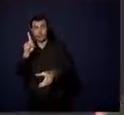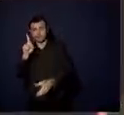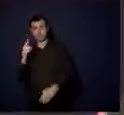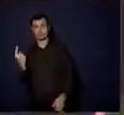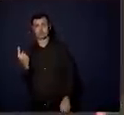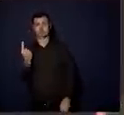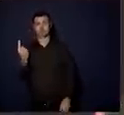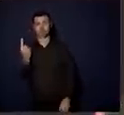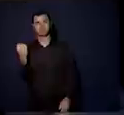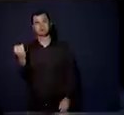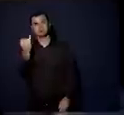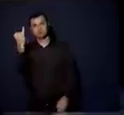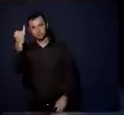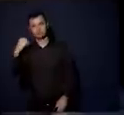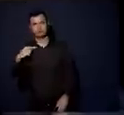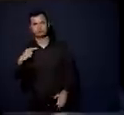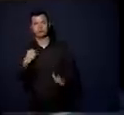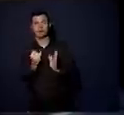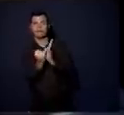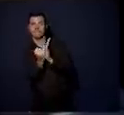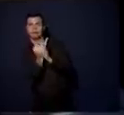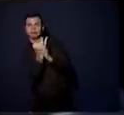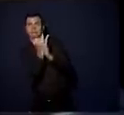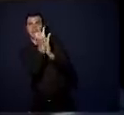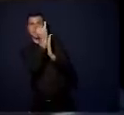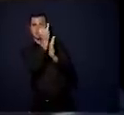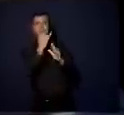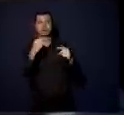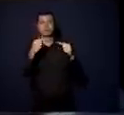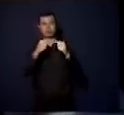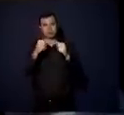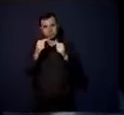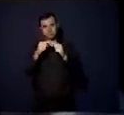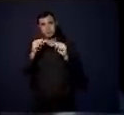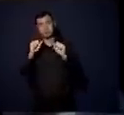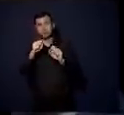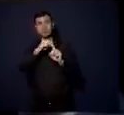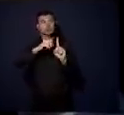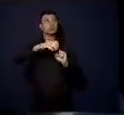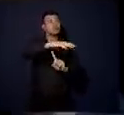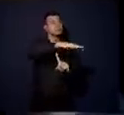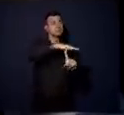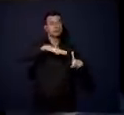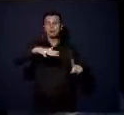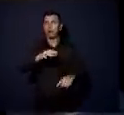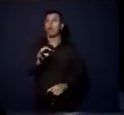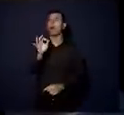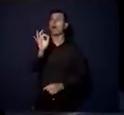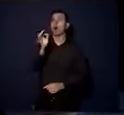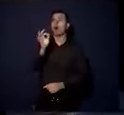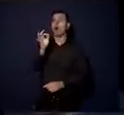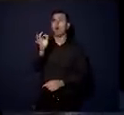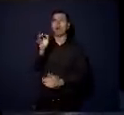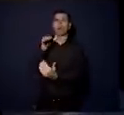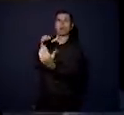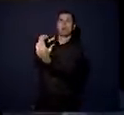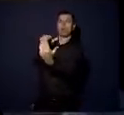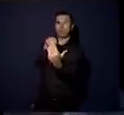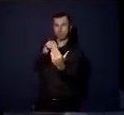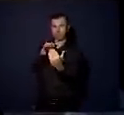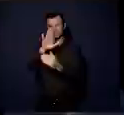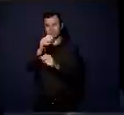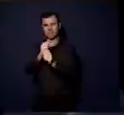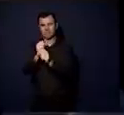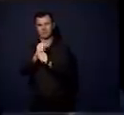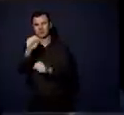que se define a meta de inflação no Conselho monetário Nacional isso foi incorporado na sociedade Isso parece simples mas não é a cerca de oito